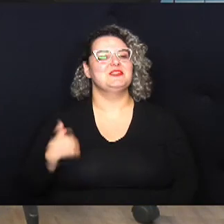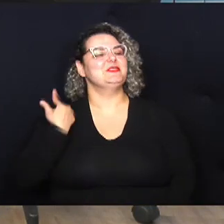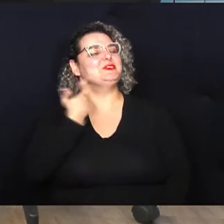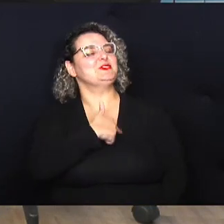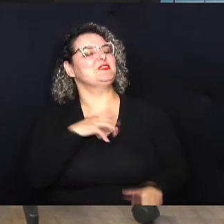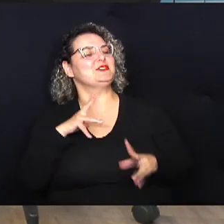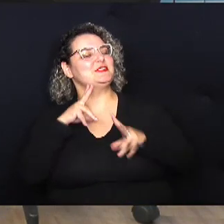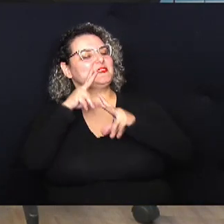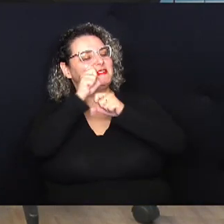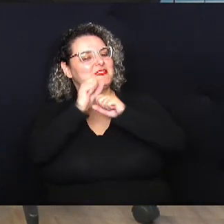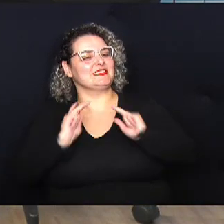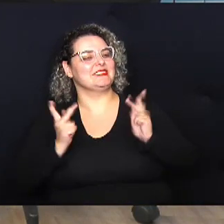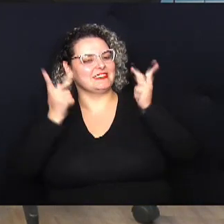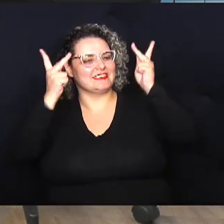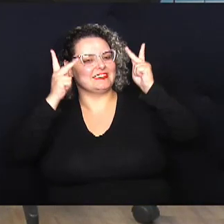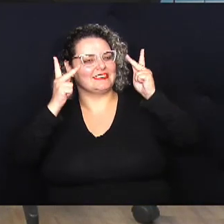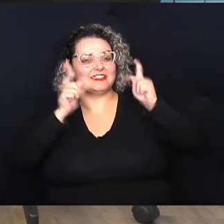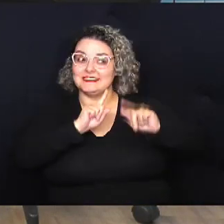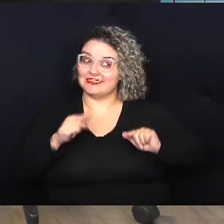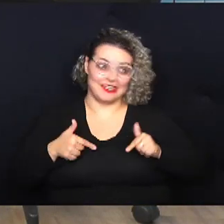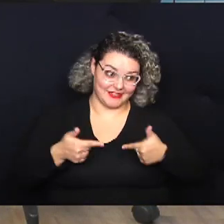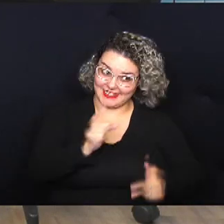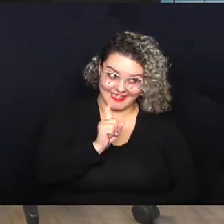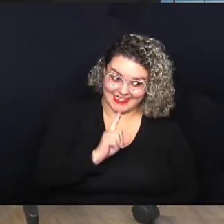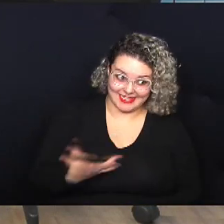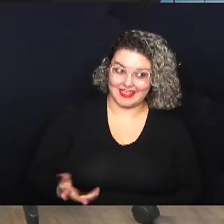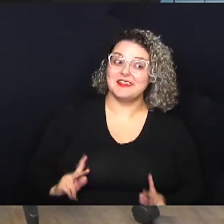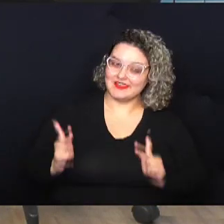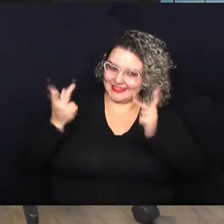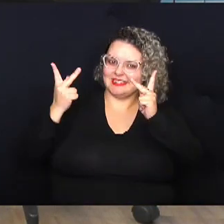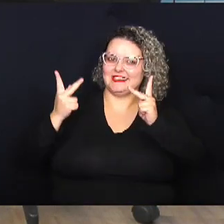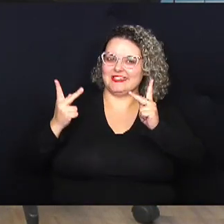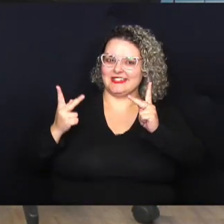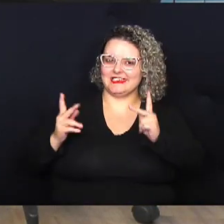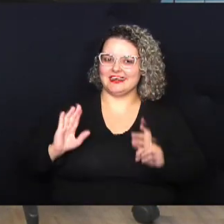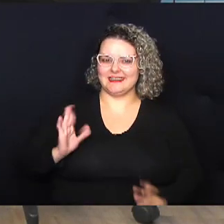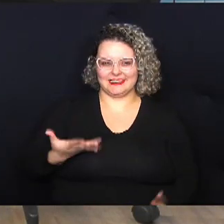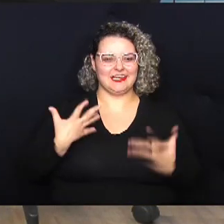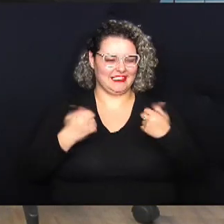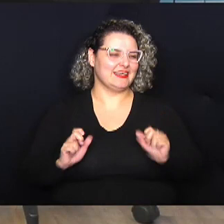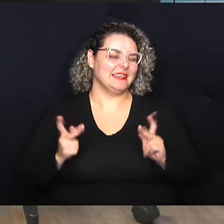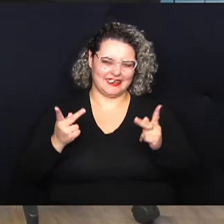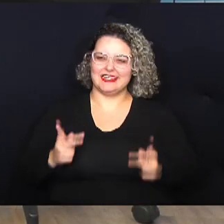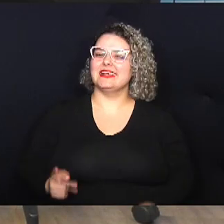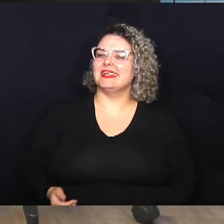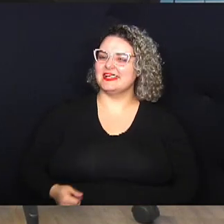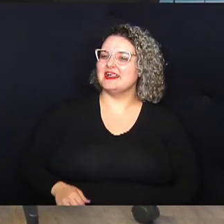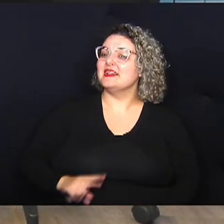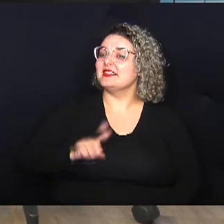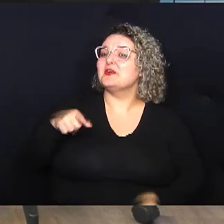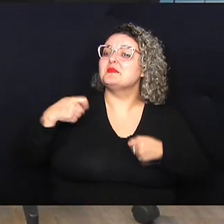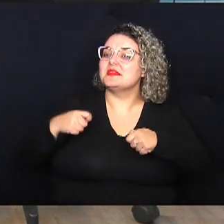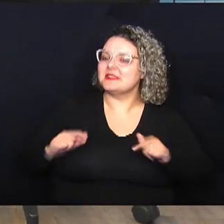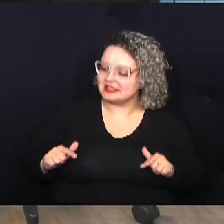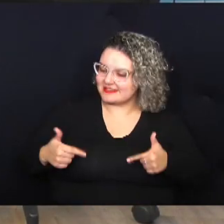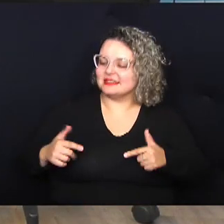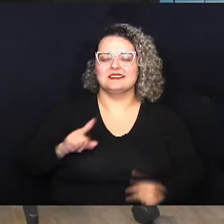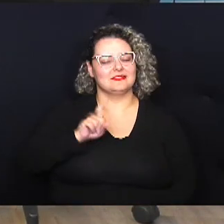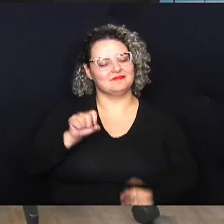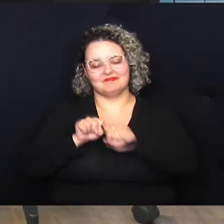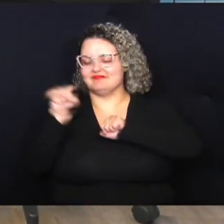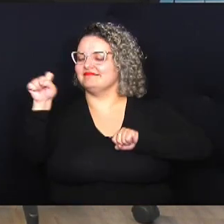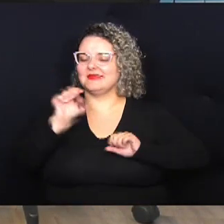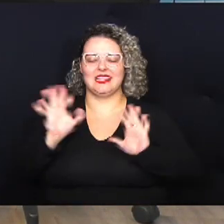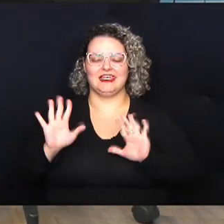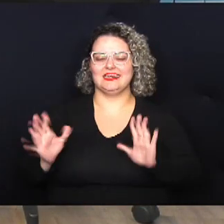todas vitoriosas, não guerreiras mais. Não, vitoriosas. Já ganhamos a vitória. Não precisamos mais ser mulheres maravilhas. É isso